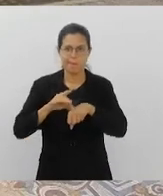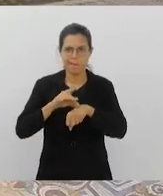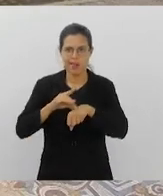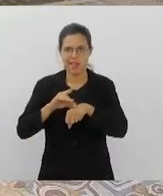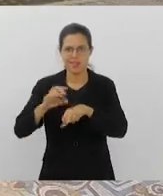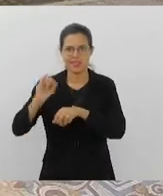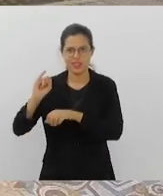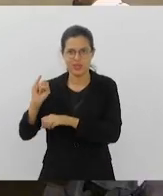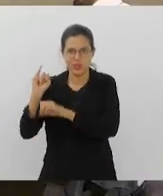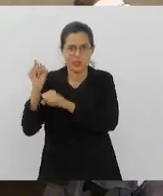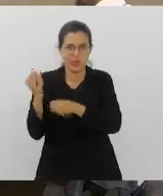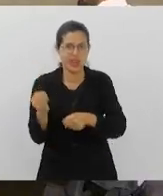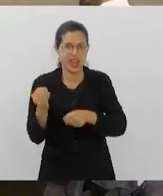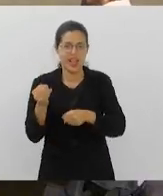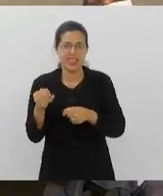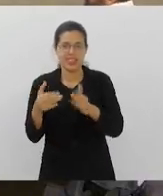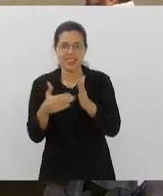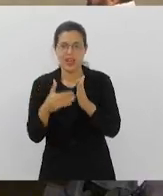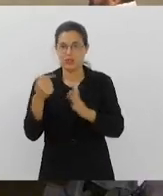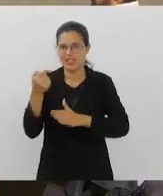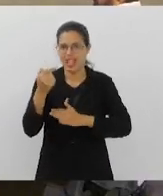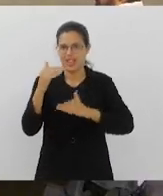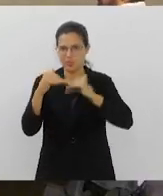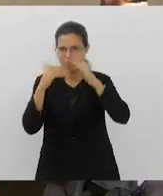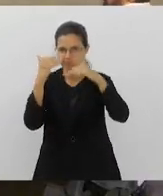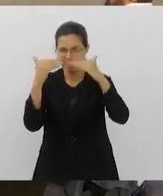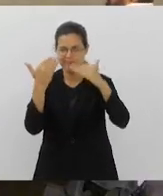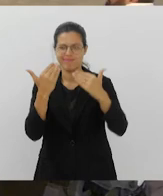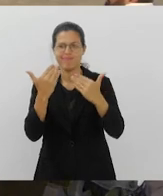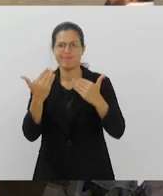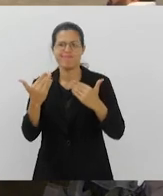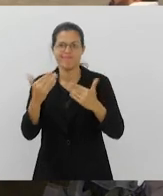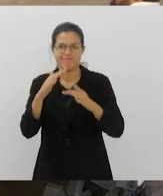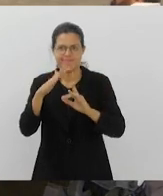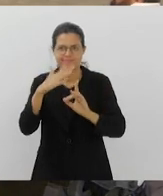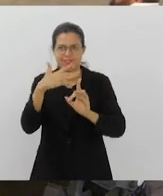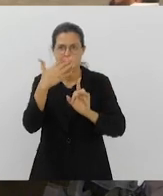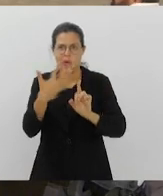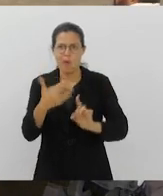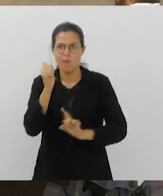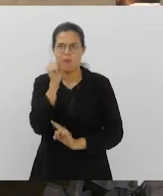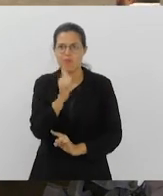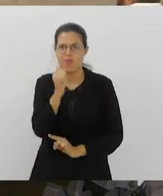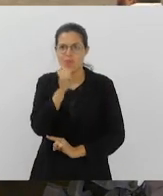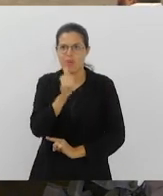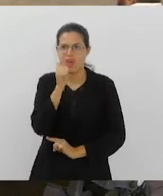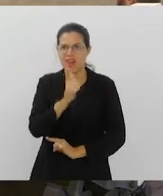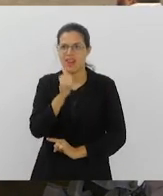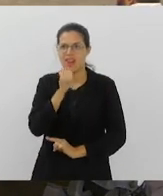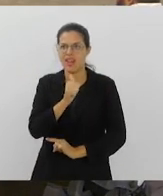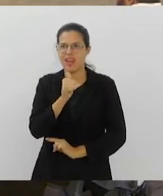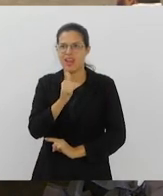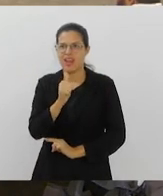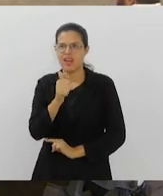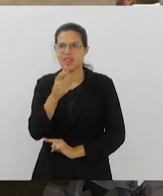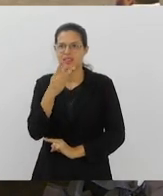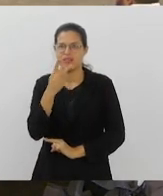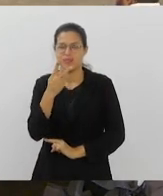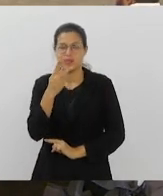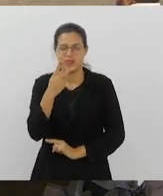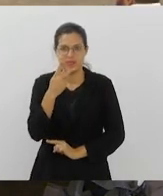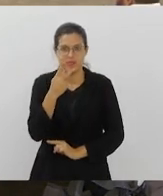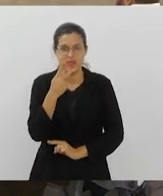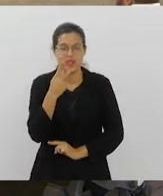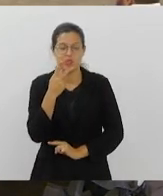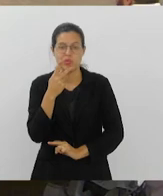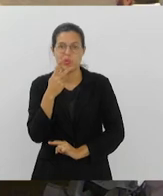sétimo grau, faixa... É uma honra ter uma mulher, efetivamente uma mulher, como se diz aí numa vertente que